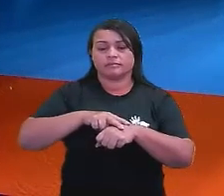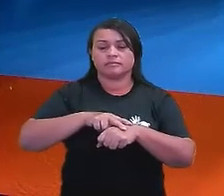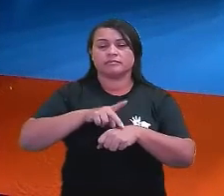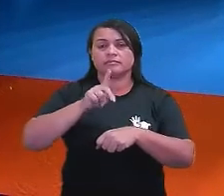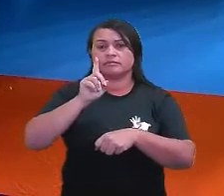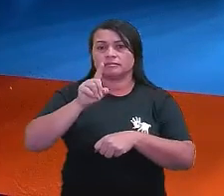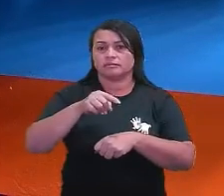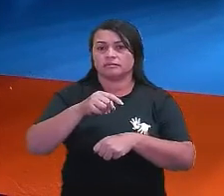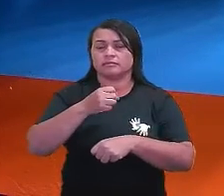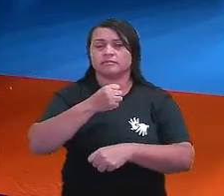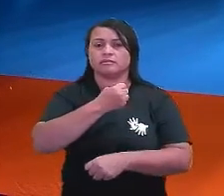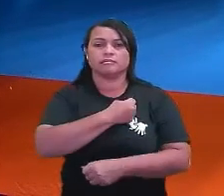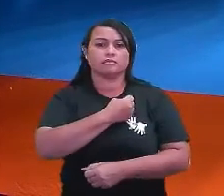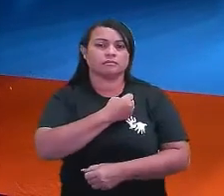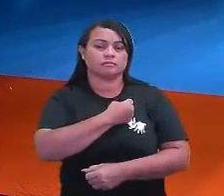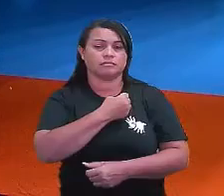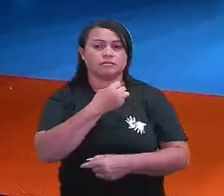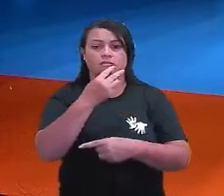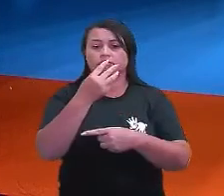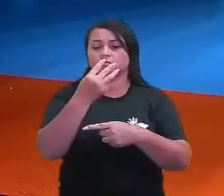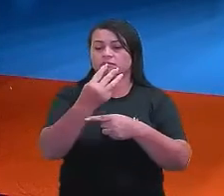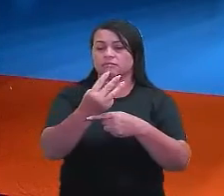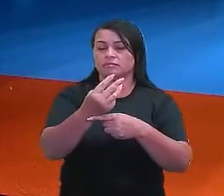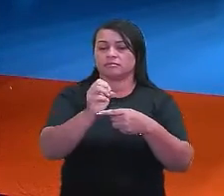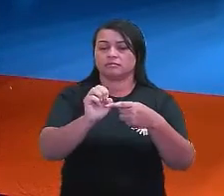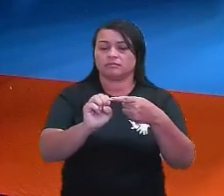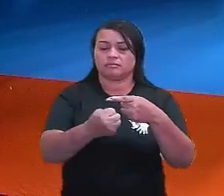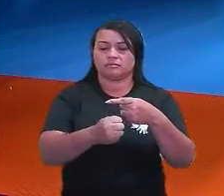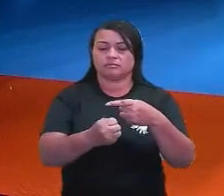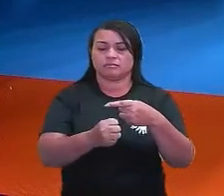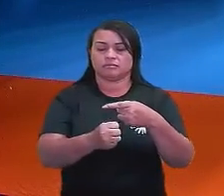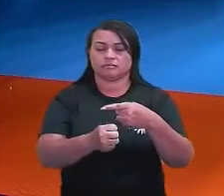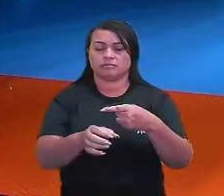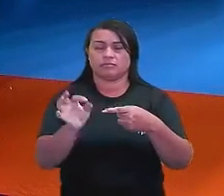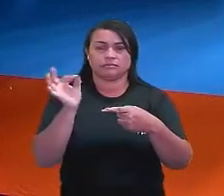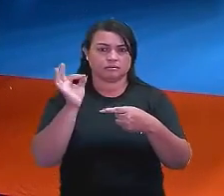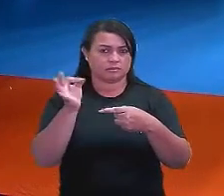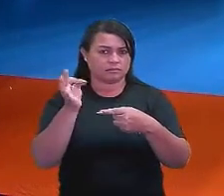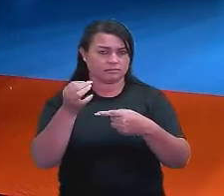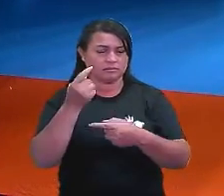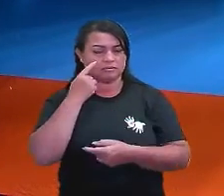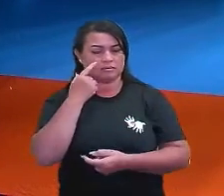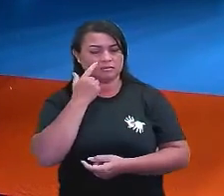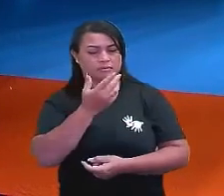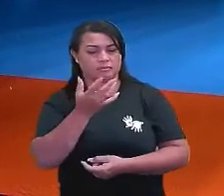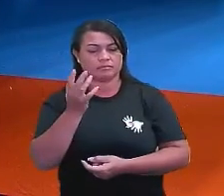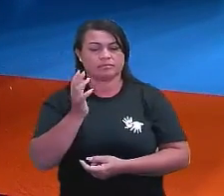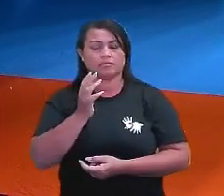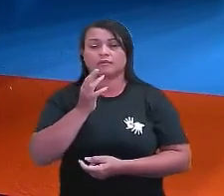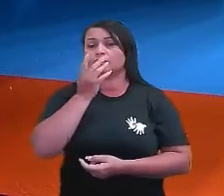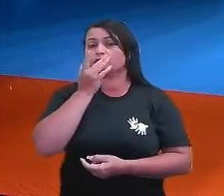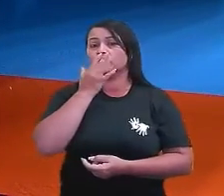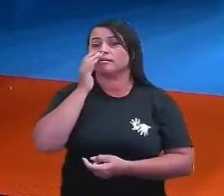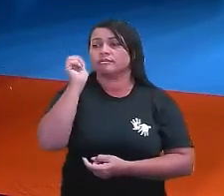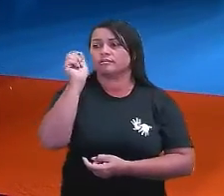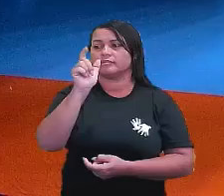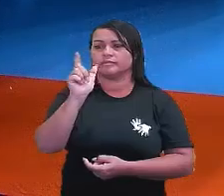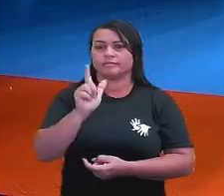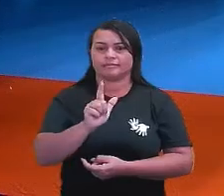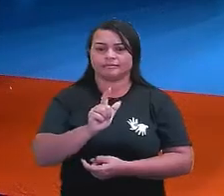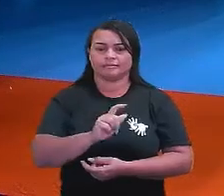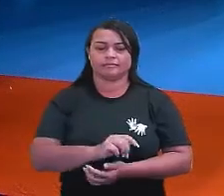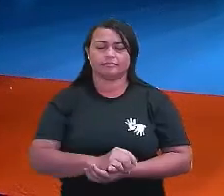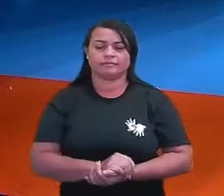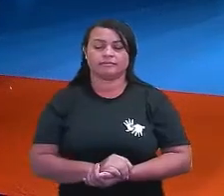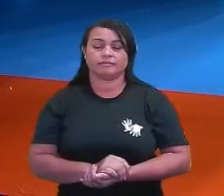representada pela fração 3/8. Agora, a gente vai para azul. Tá